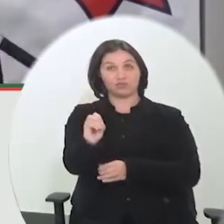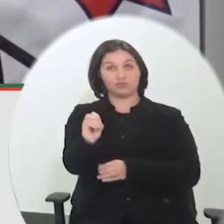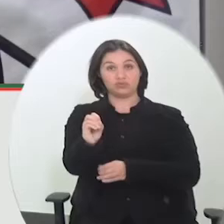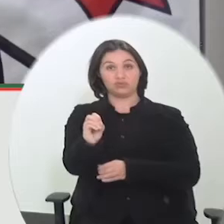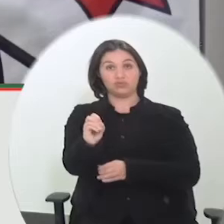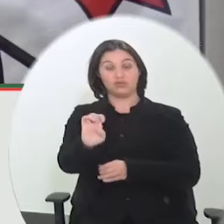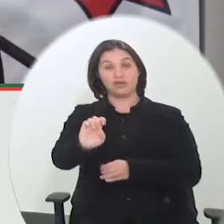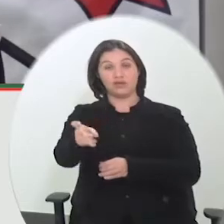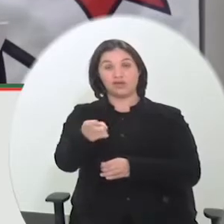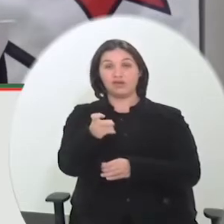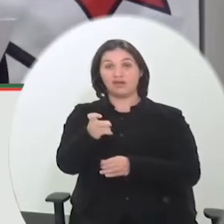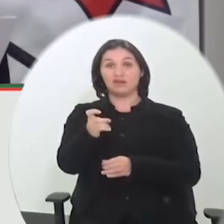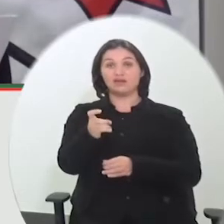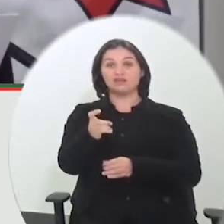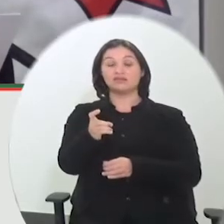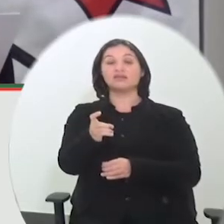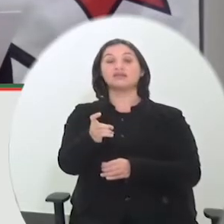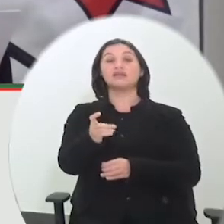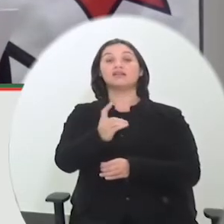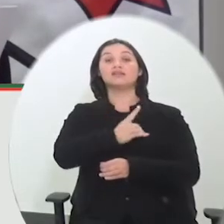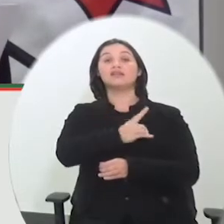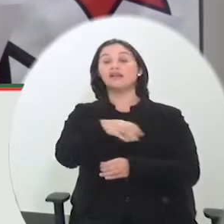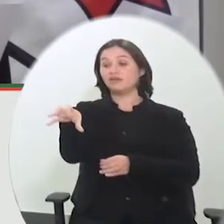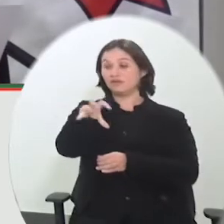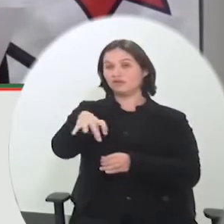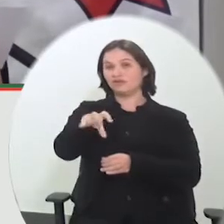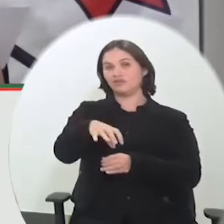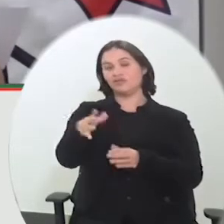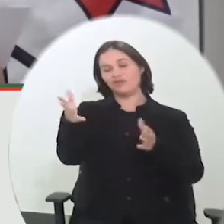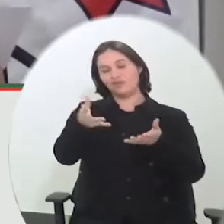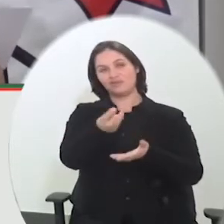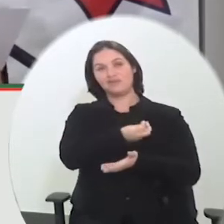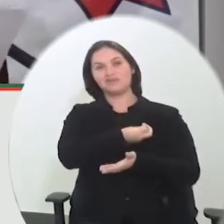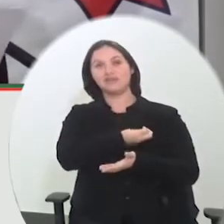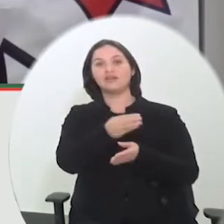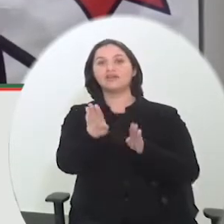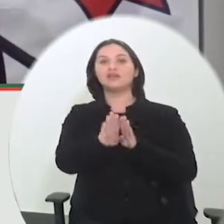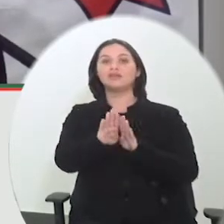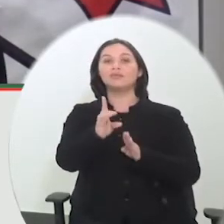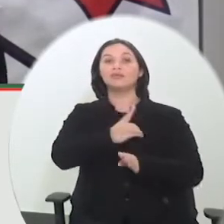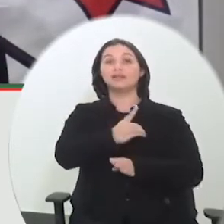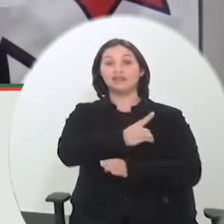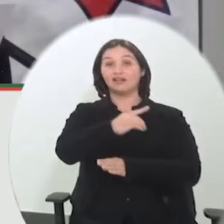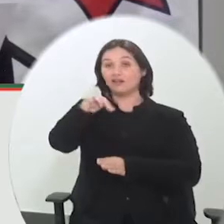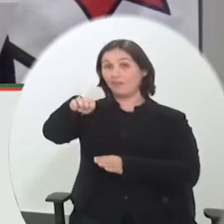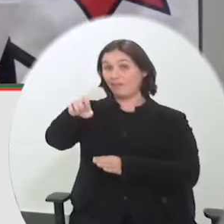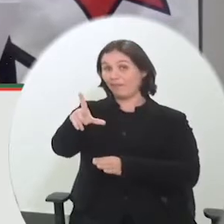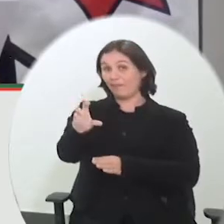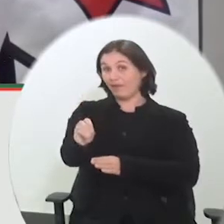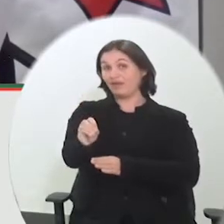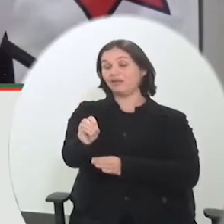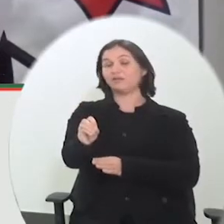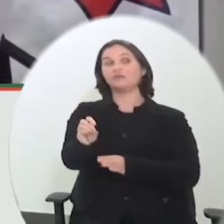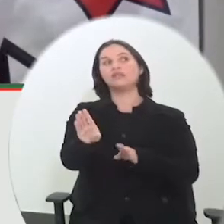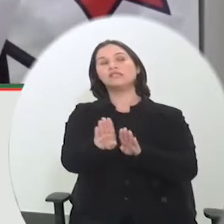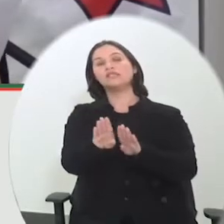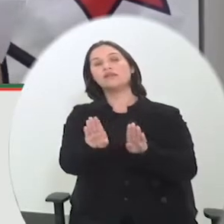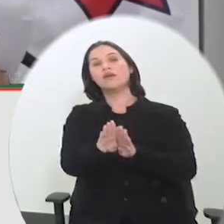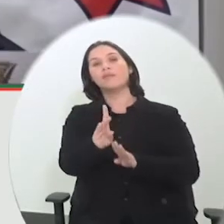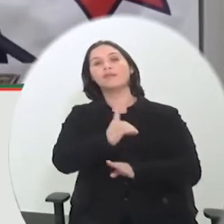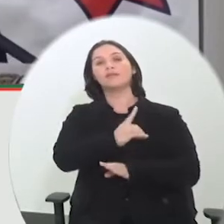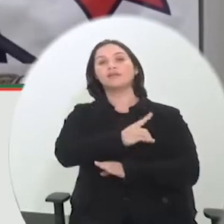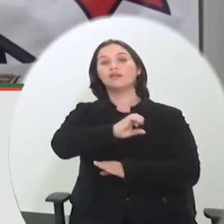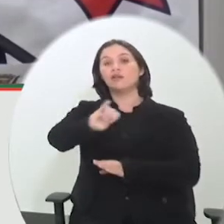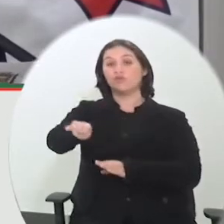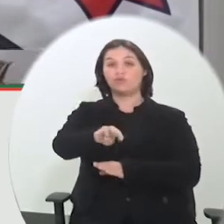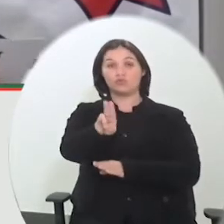regional que nos prestigia nessa noite. Também o ex-delegado regional, Dr. João Melo. Delegado Juarez de